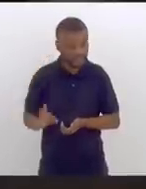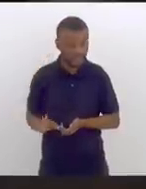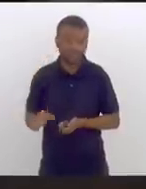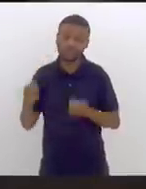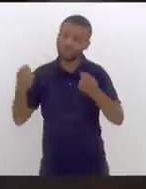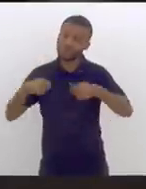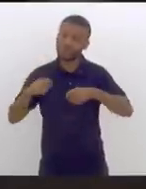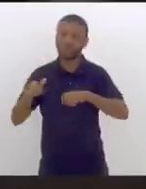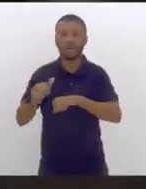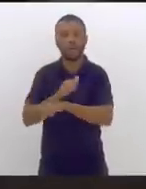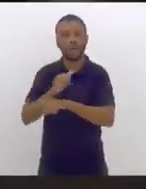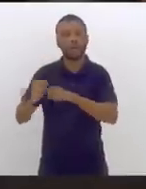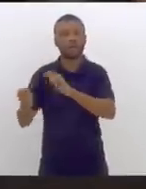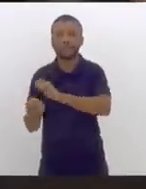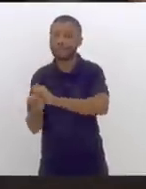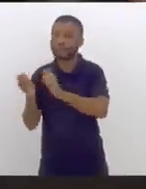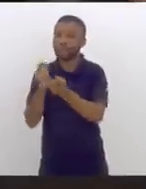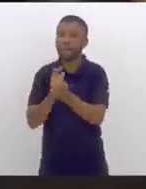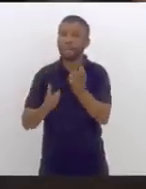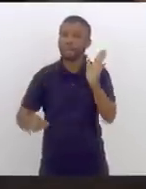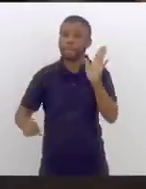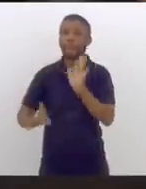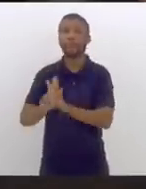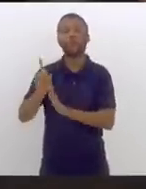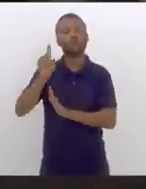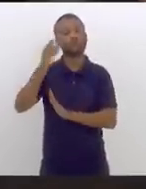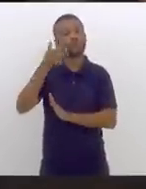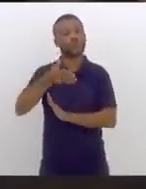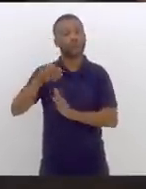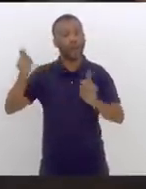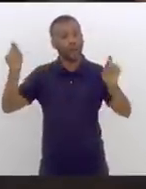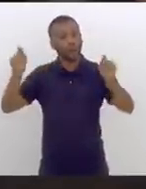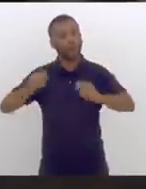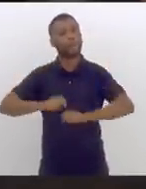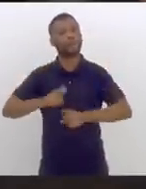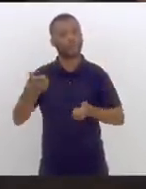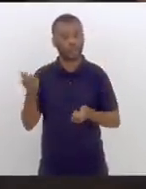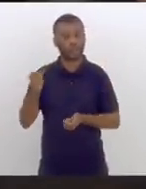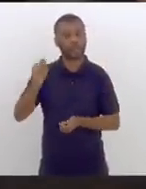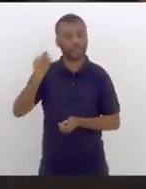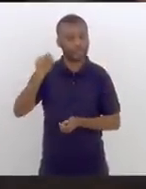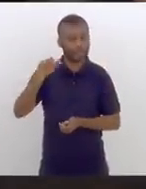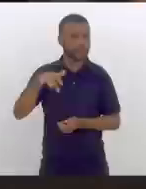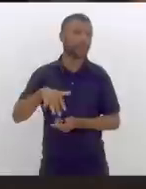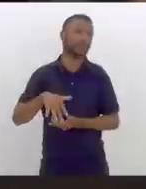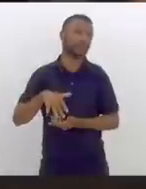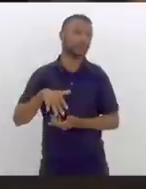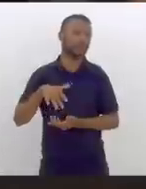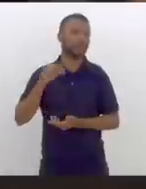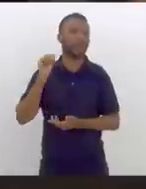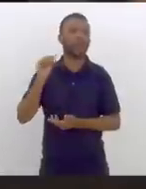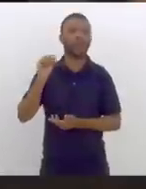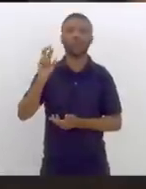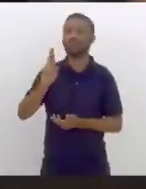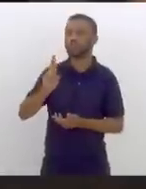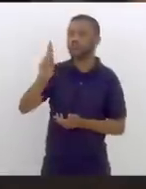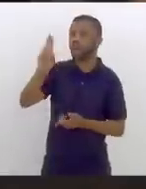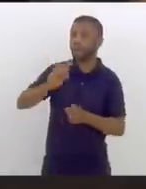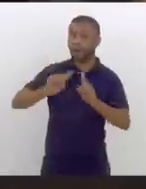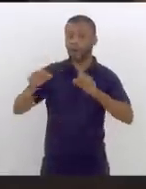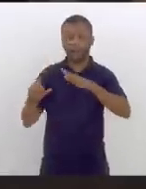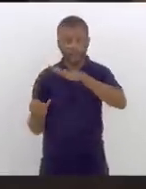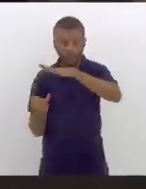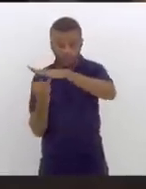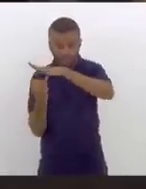reajustado a pergunta foi essa assim esse mês mas a competência sim de quem de direito mas a instituição